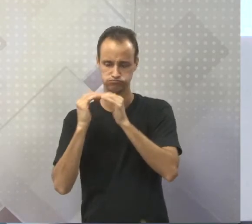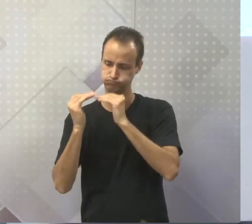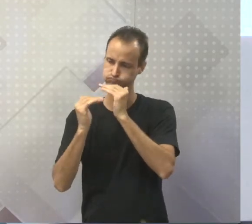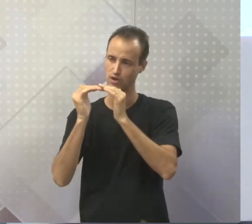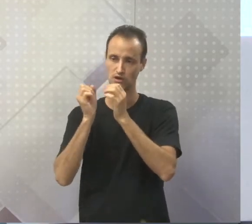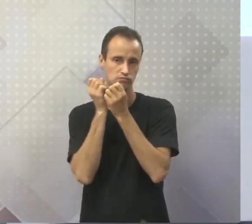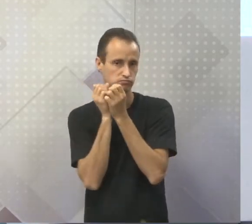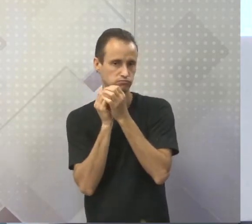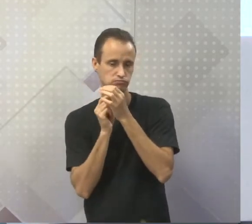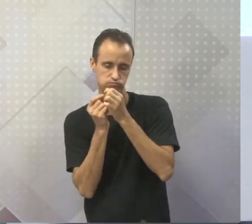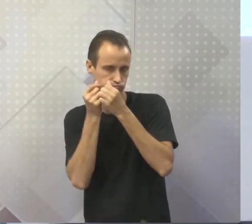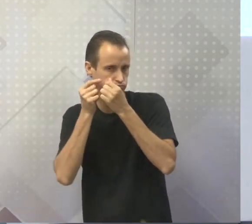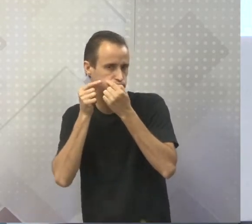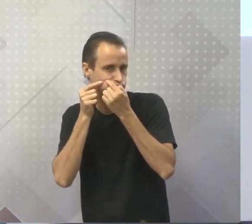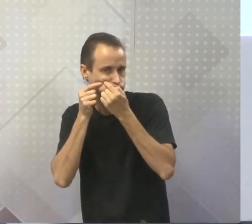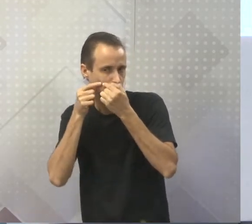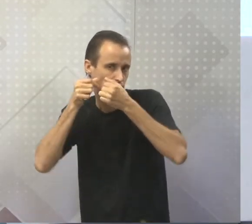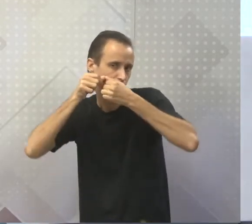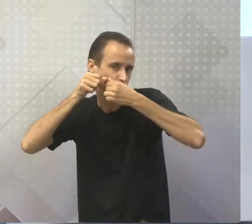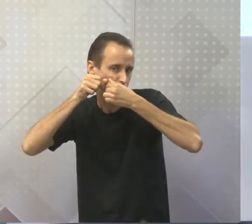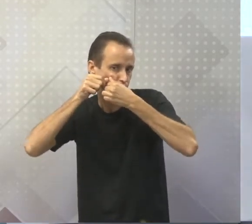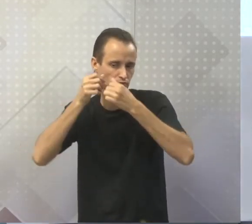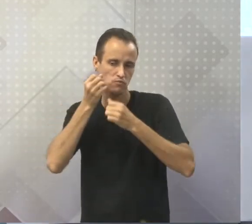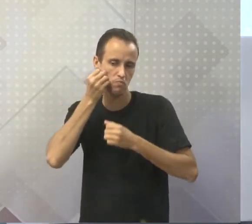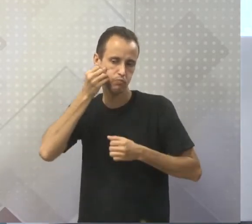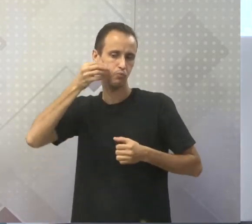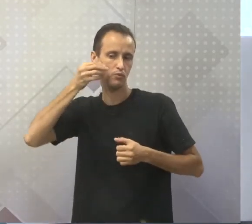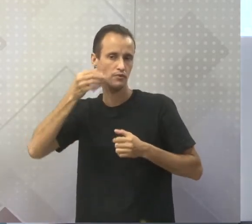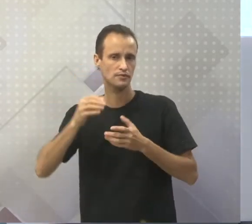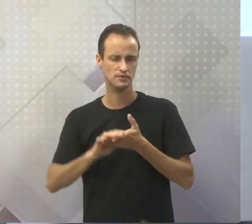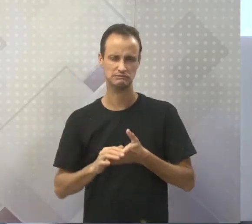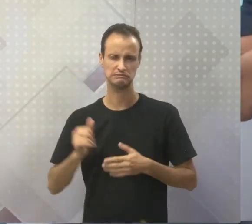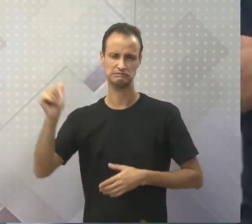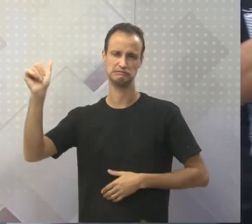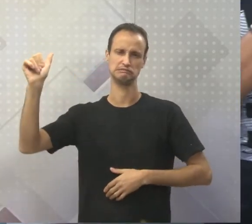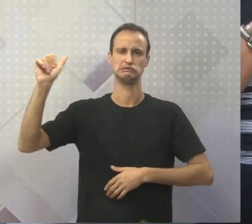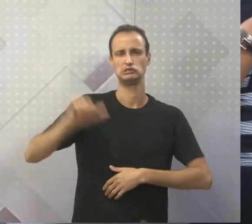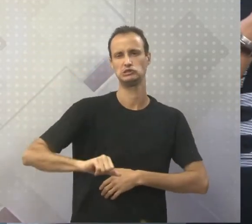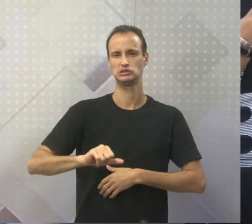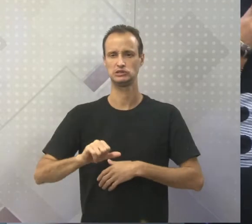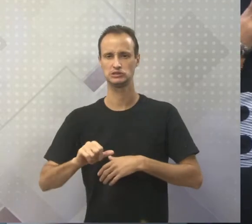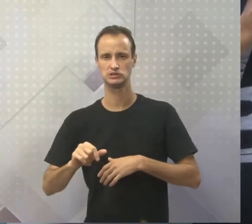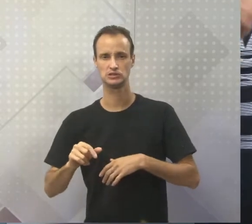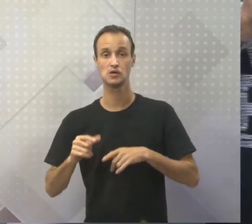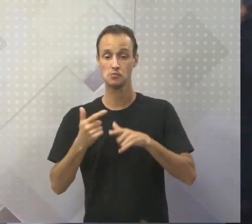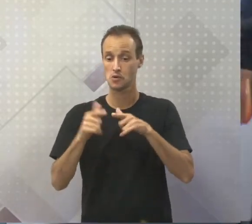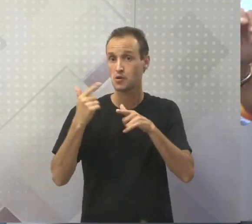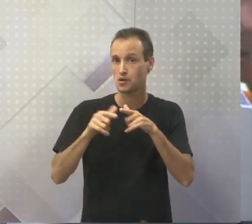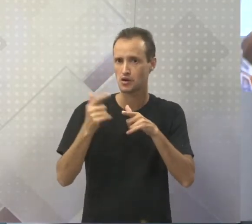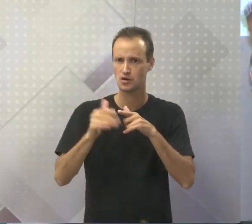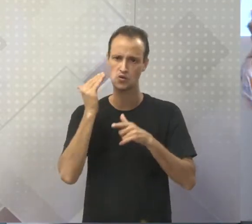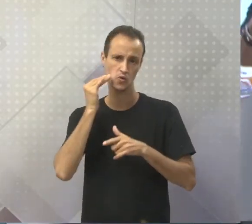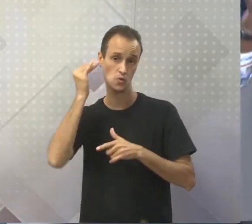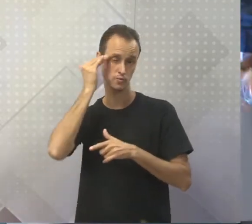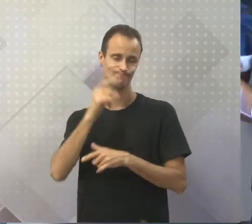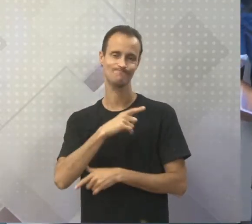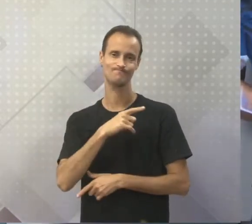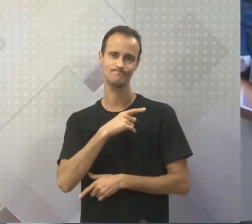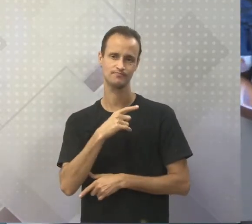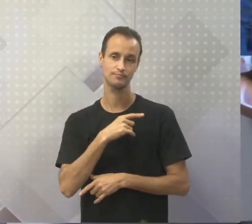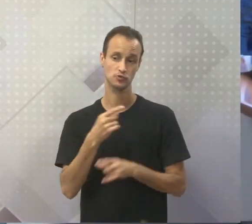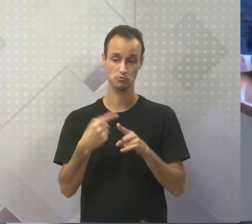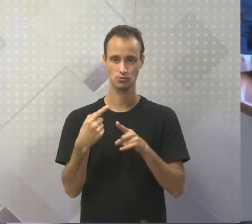desenvolver. Então aqui é uma espinha inflamada. É um dos piores problemas que o adolescente tem. Porque o adolescente em si ele